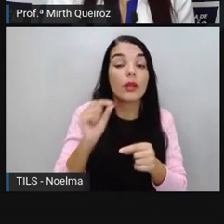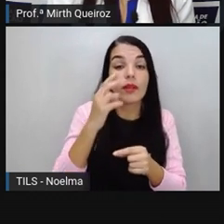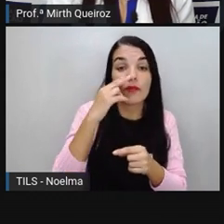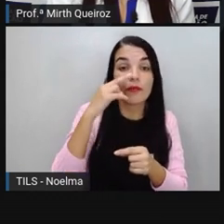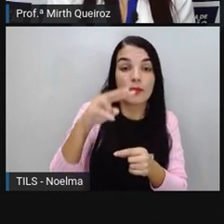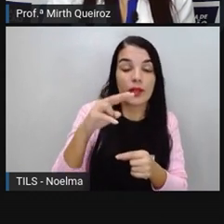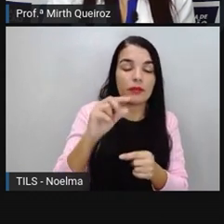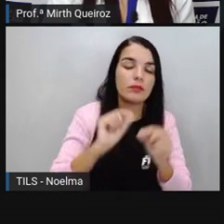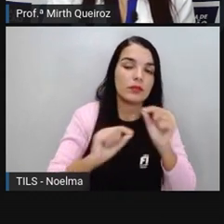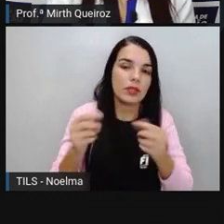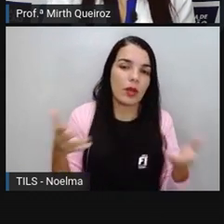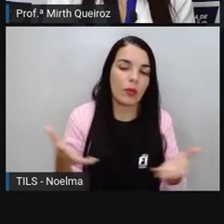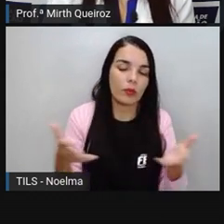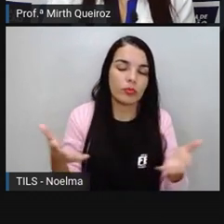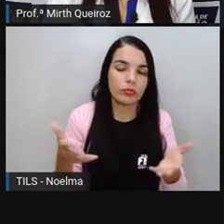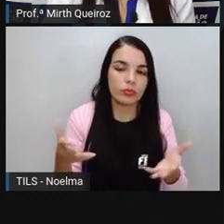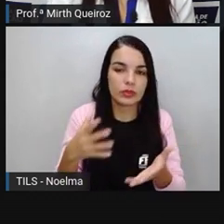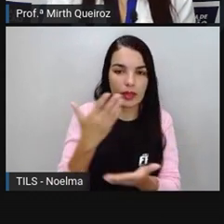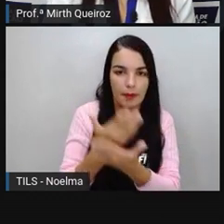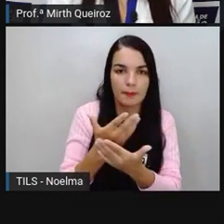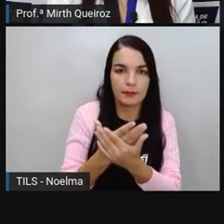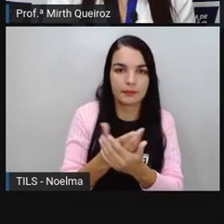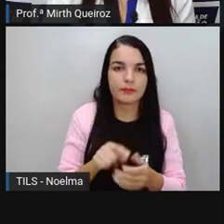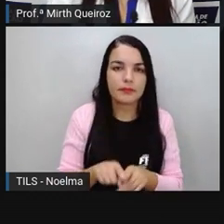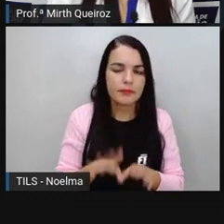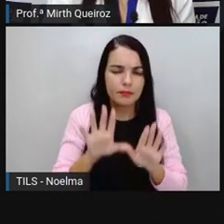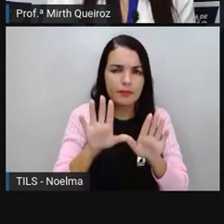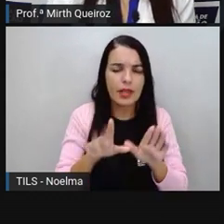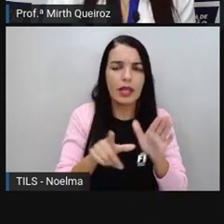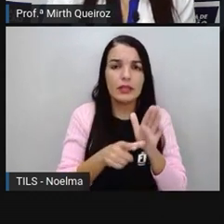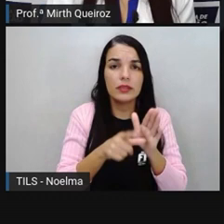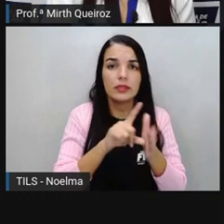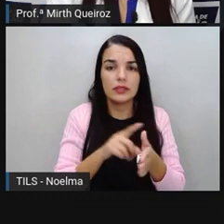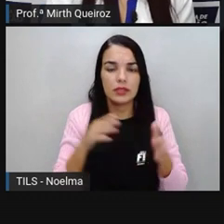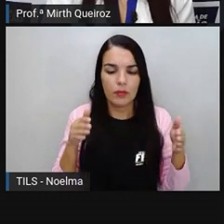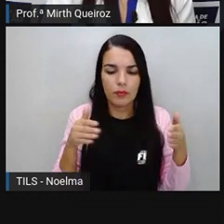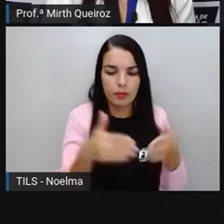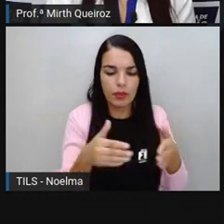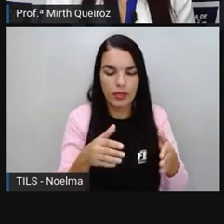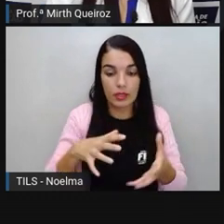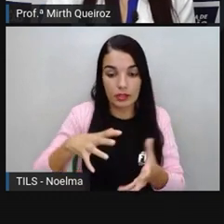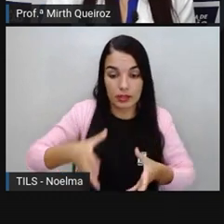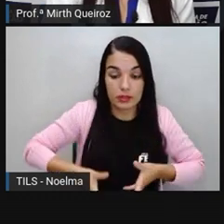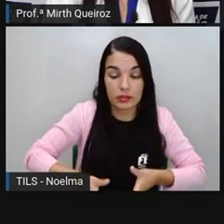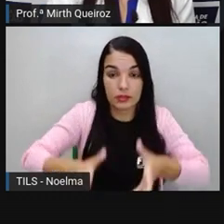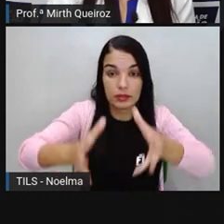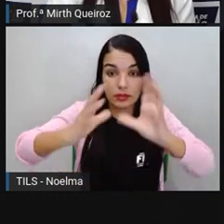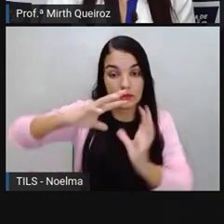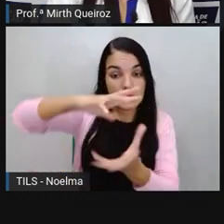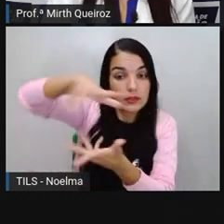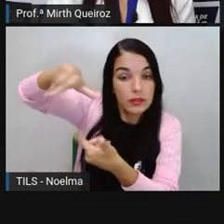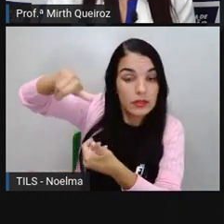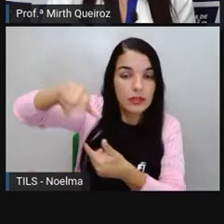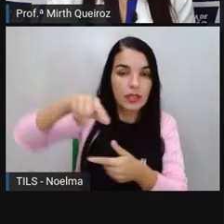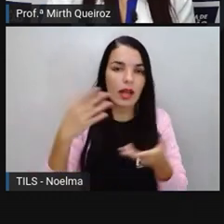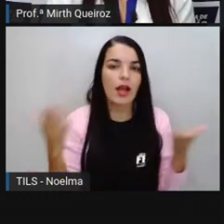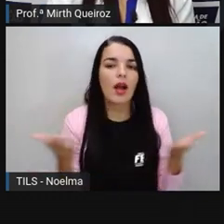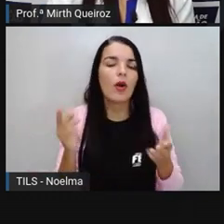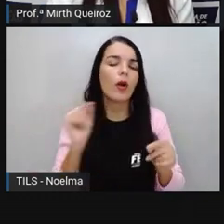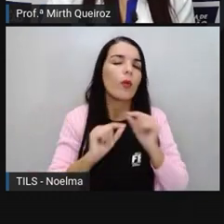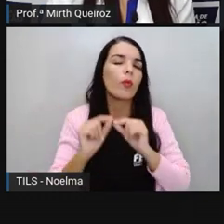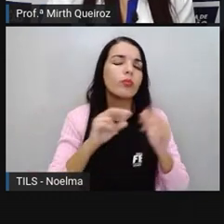ver hoje nesta aula. E antes da gente focar em ecossistema, a gente vai retomar